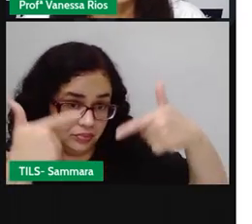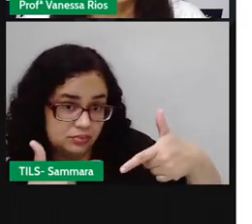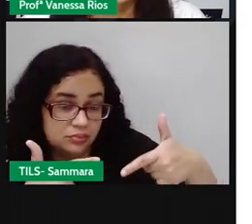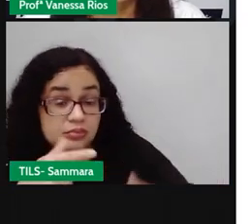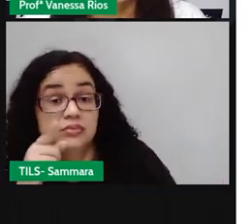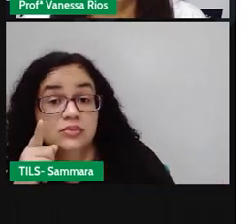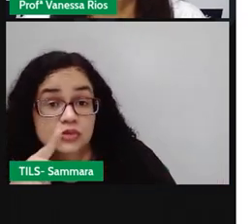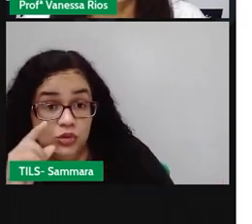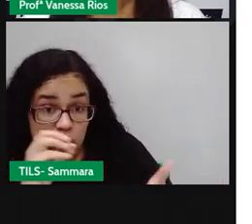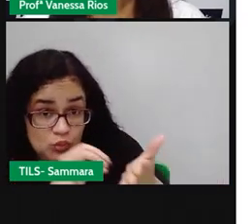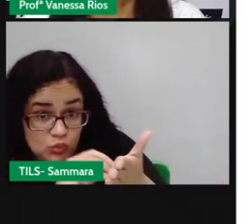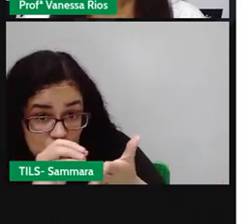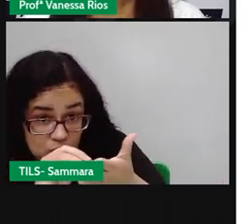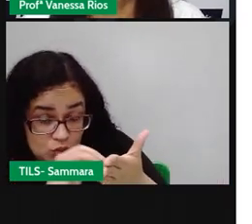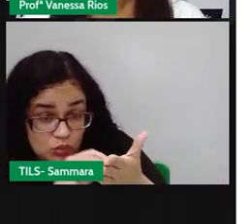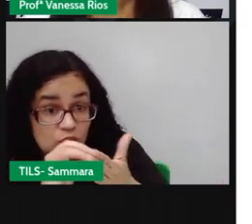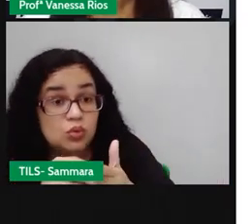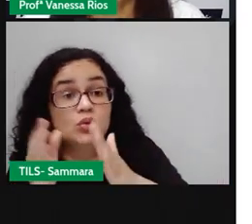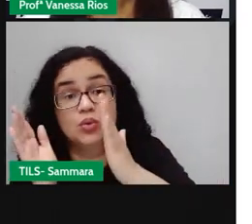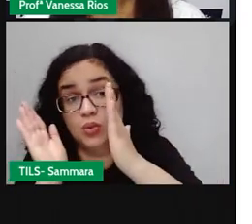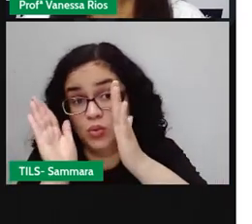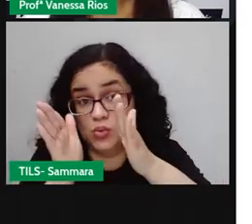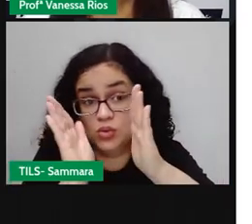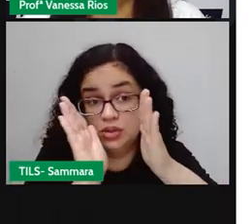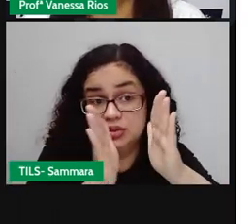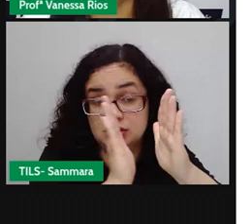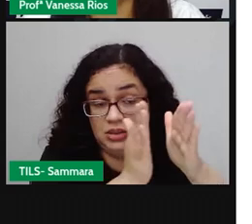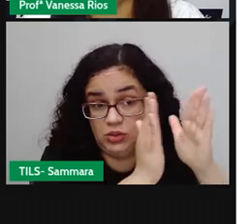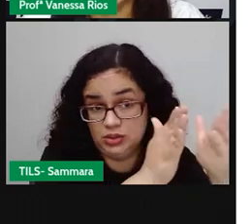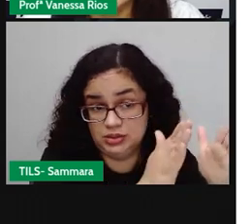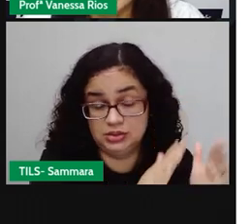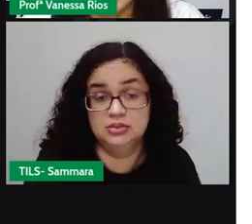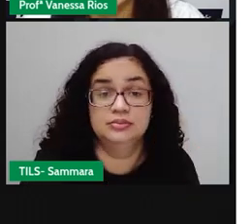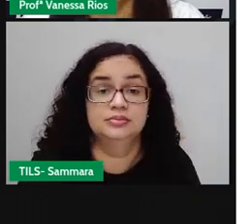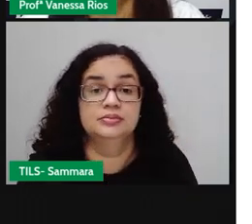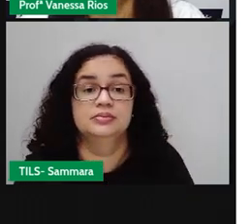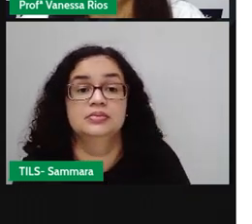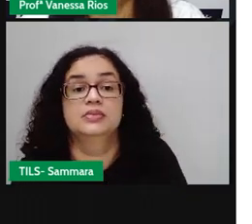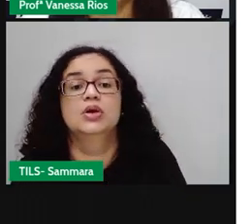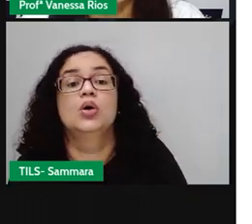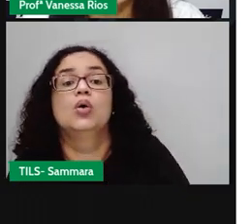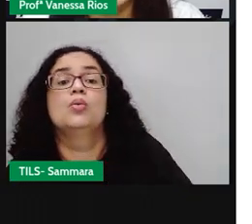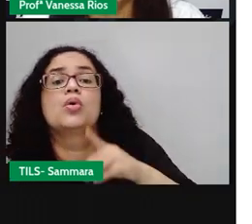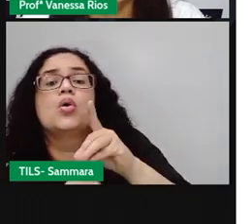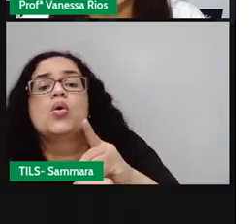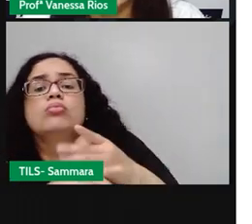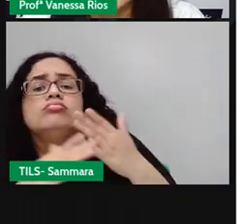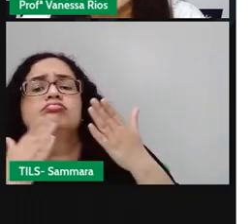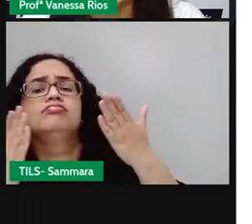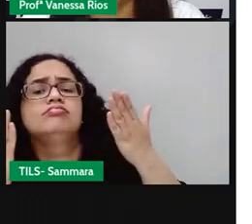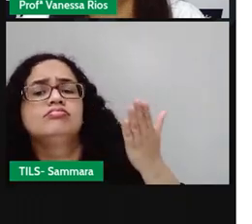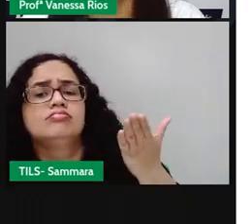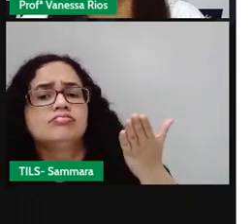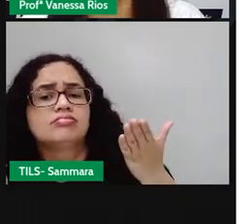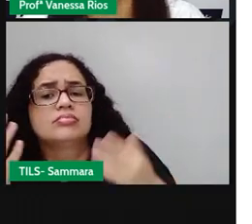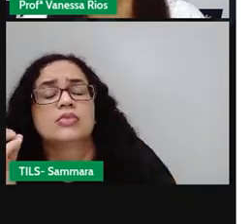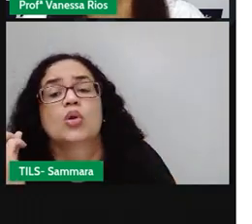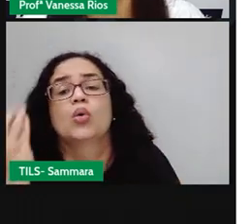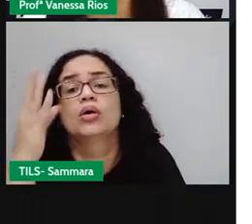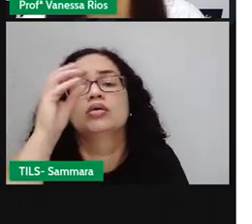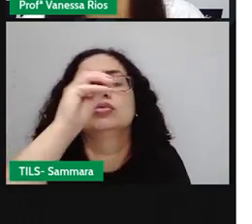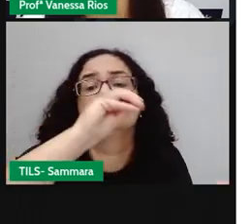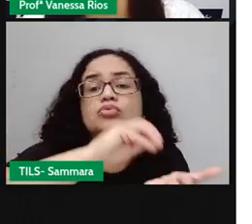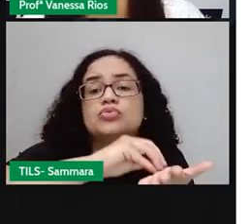As peças do dominó estão dispostas seguindo uma sequência. Descubra a lógica e